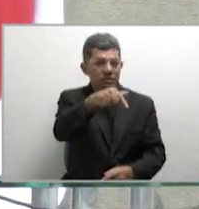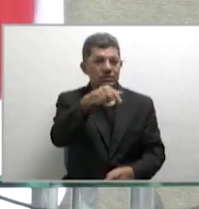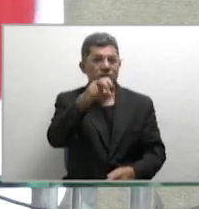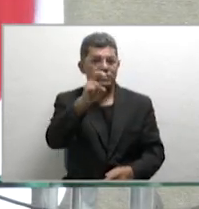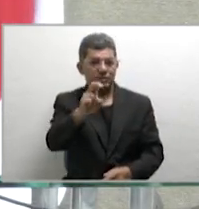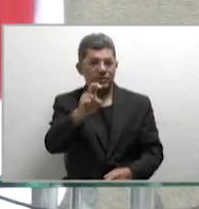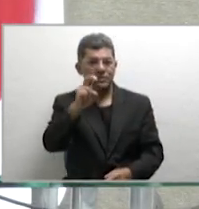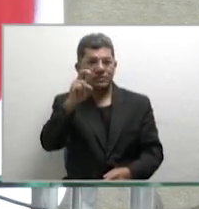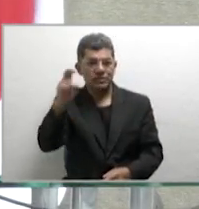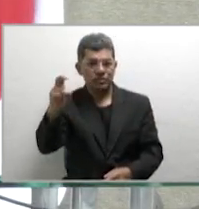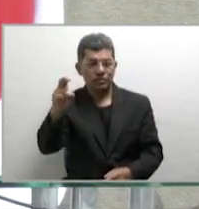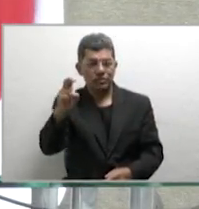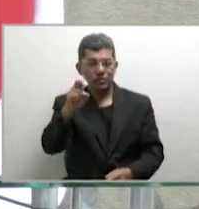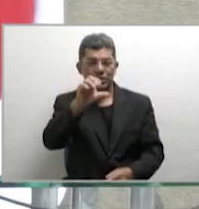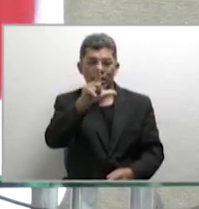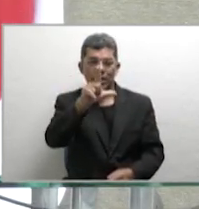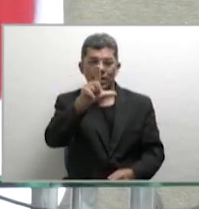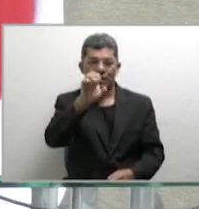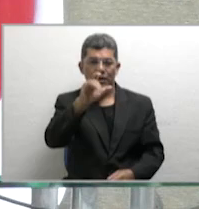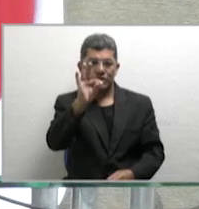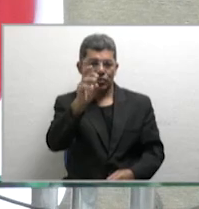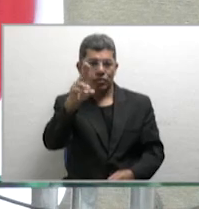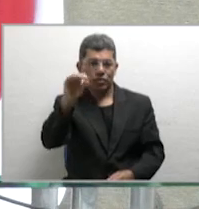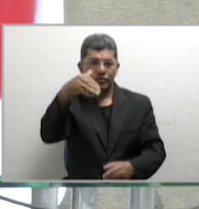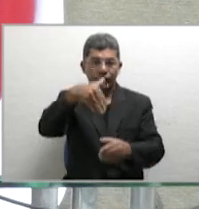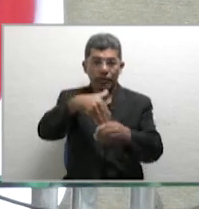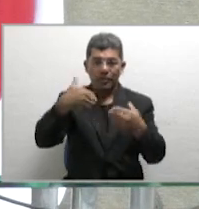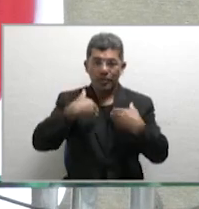35.755 eleitores que me escolheram para estar aqui.